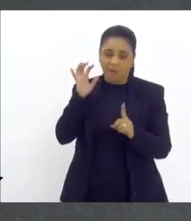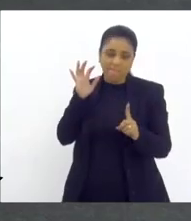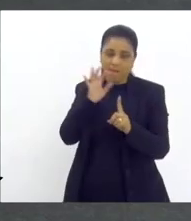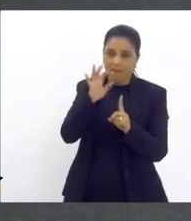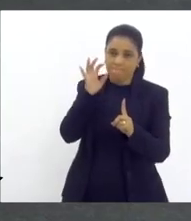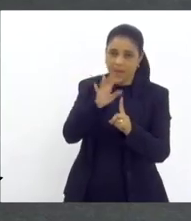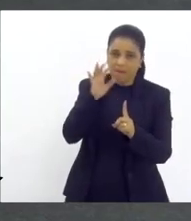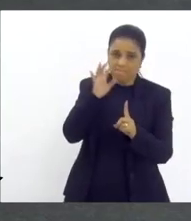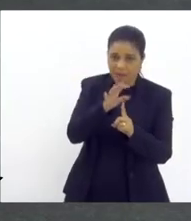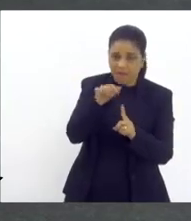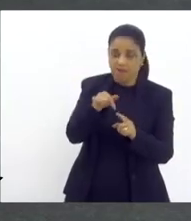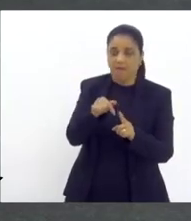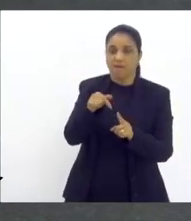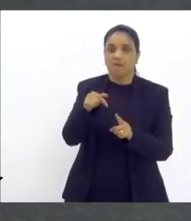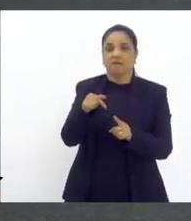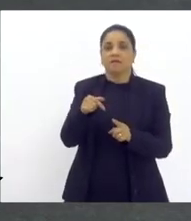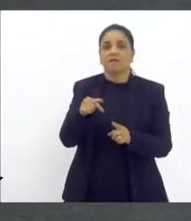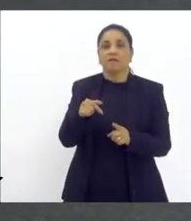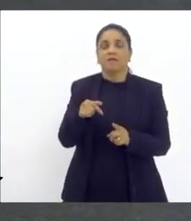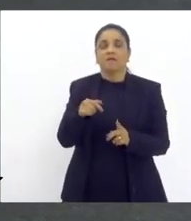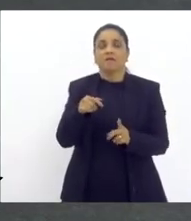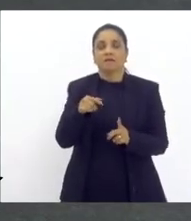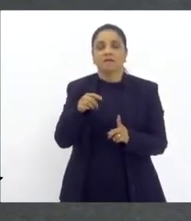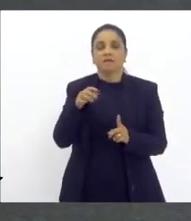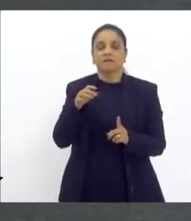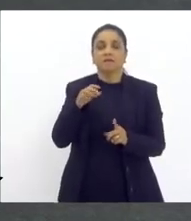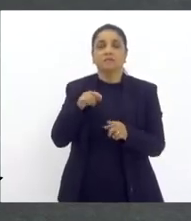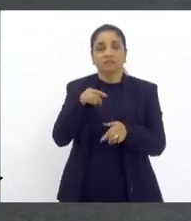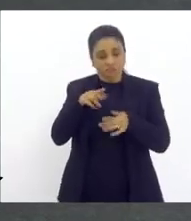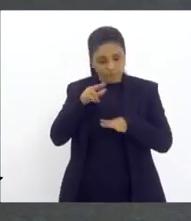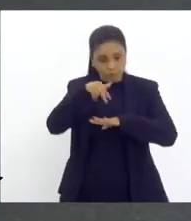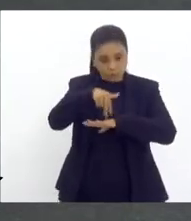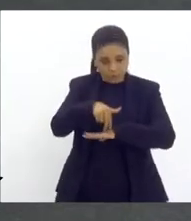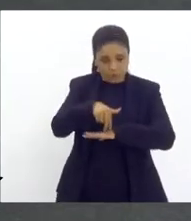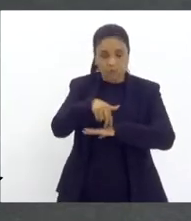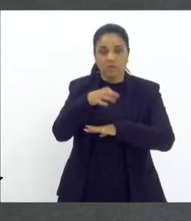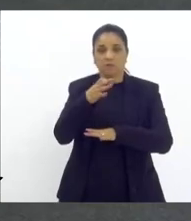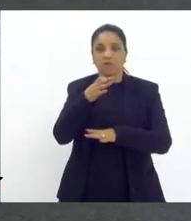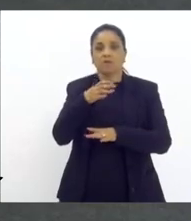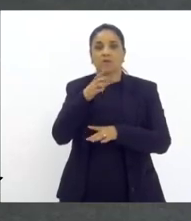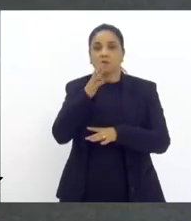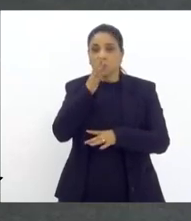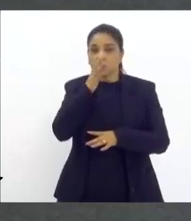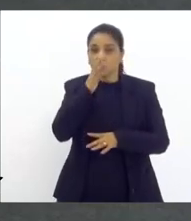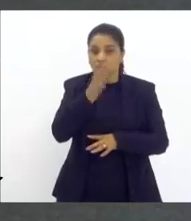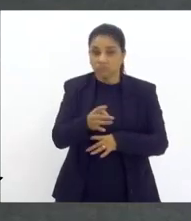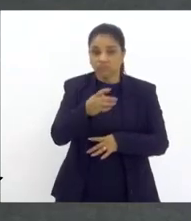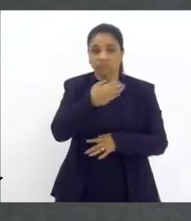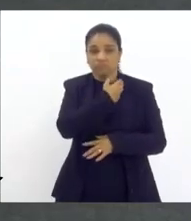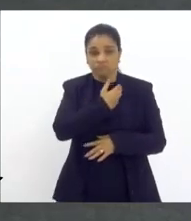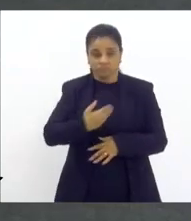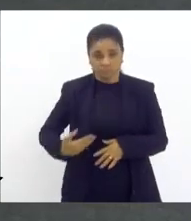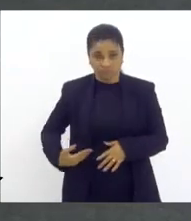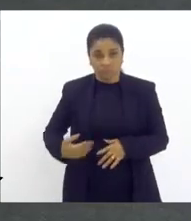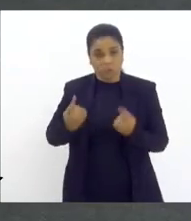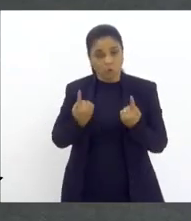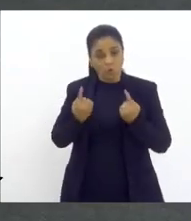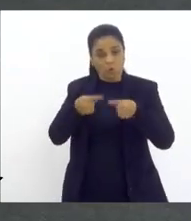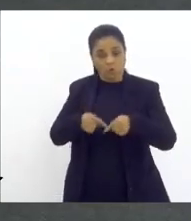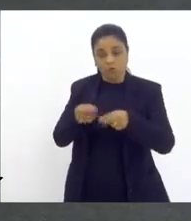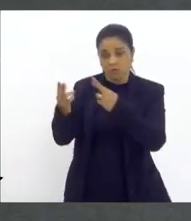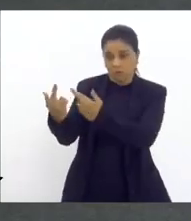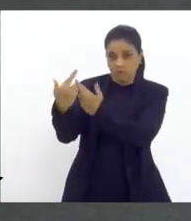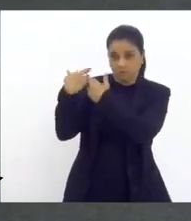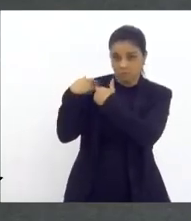distorções nós vamos subir para falar das denúncias de corrupção contra o governador contra o governo dele que o governador tem que ser